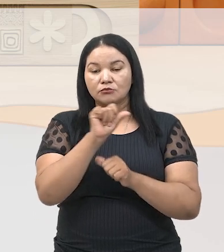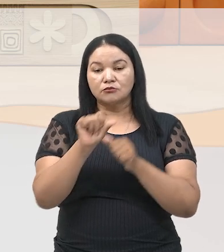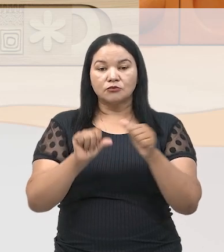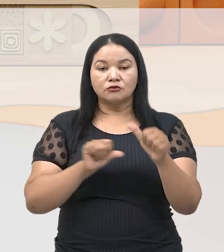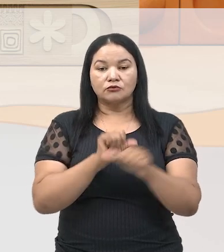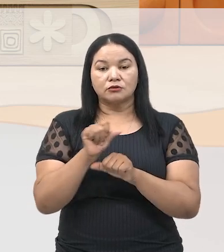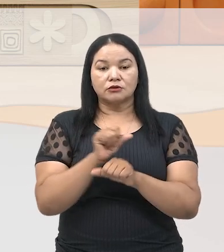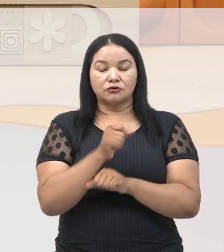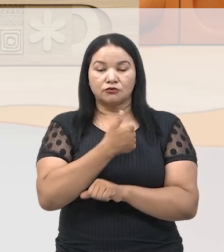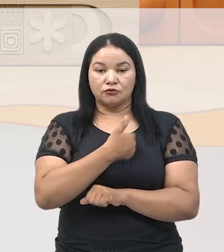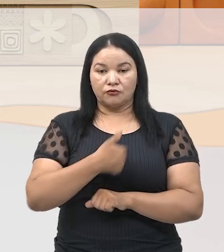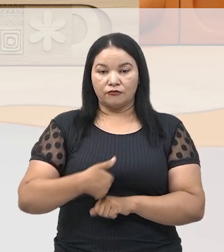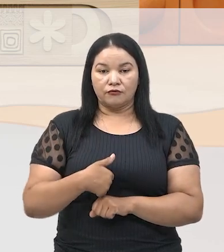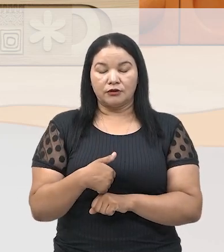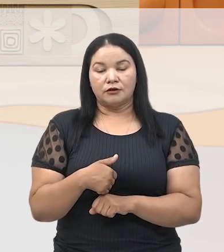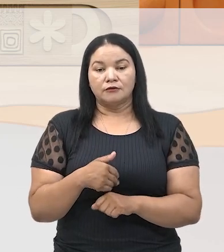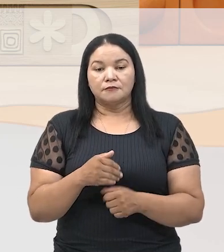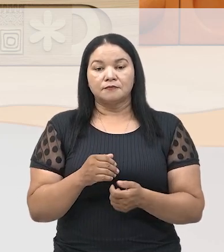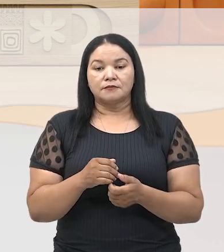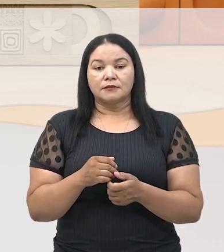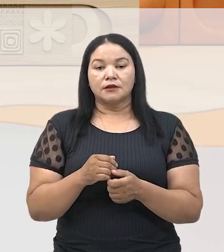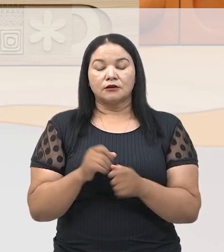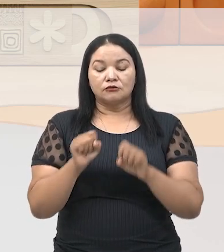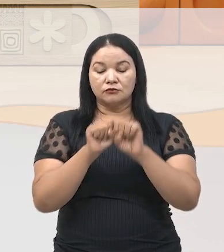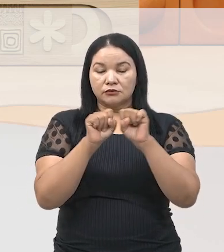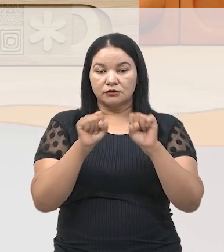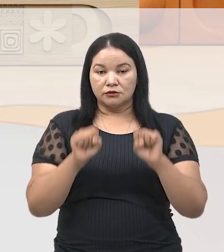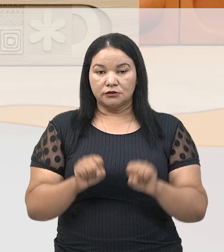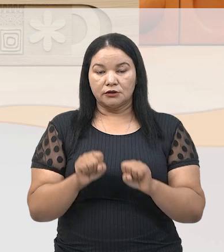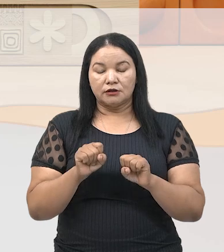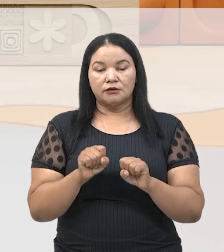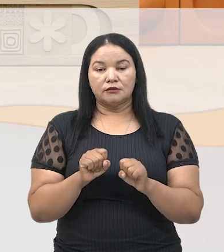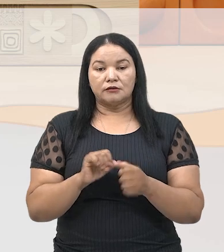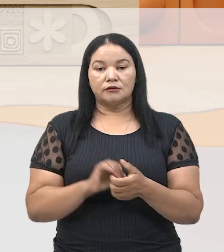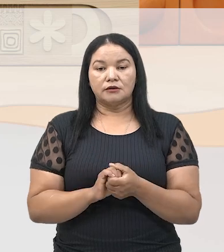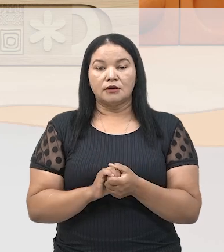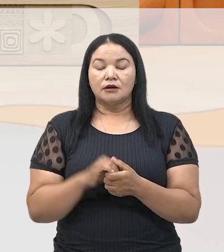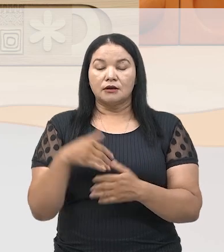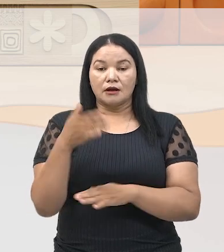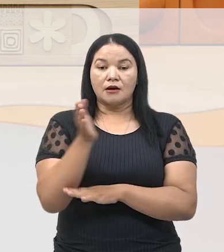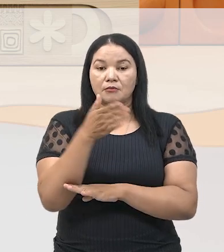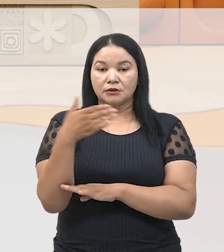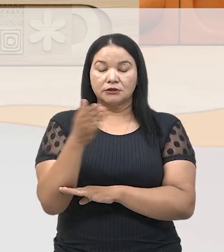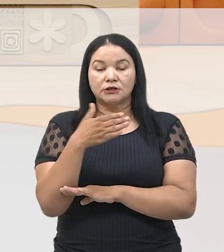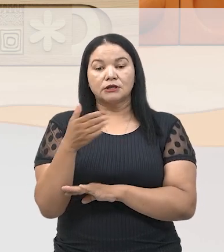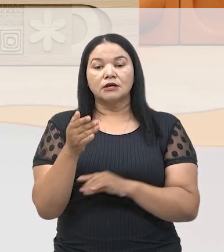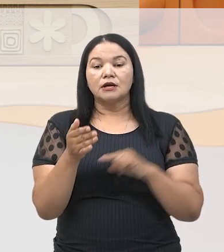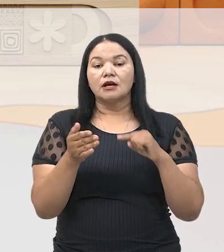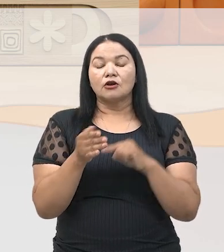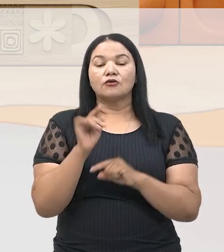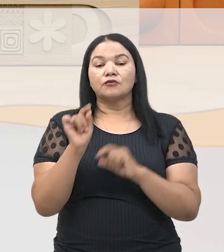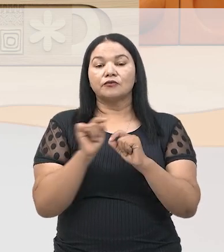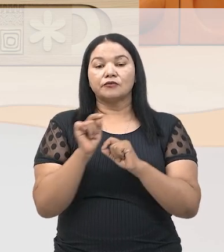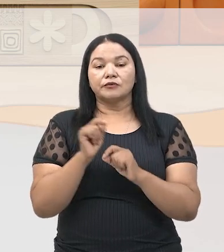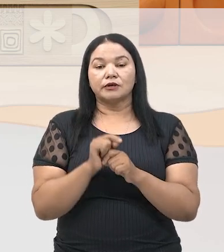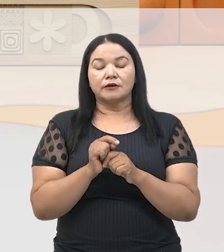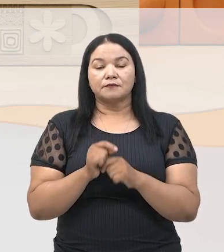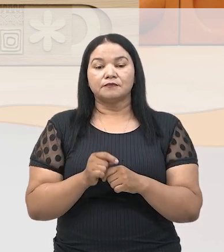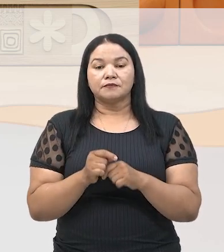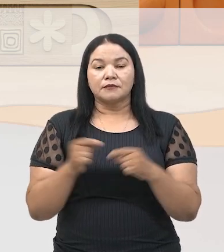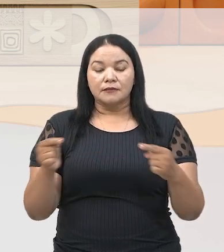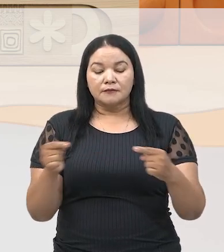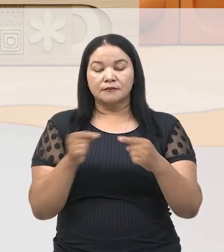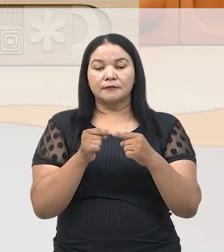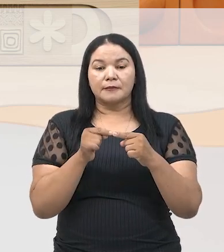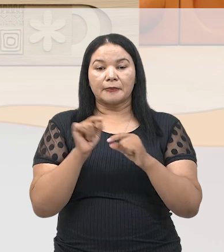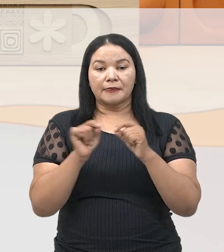do governo, a mudança do sistema e a bandeira, ela vai estar ali justamente alinhada